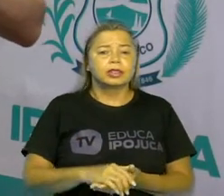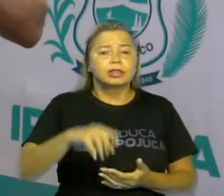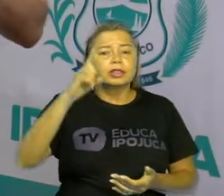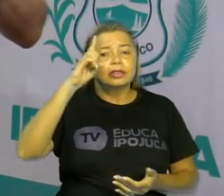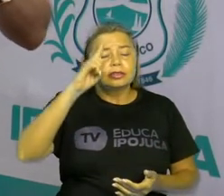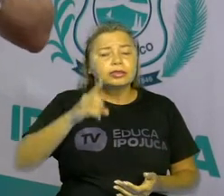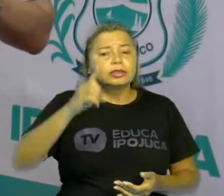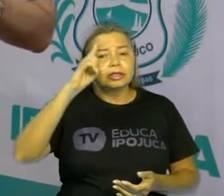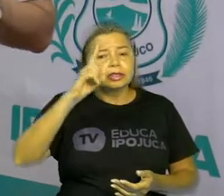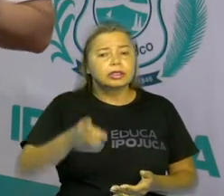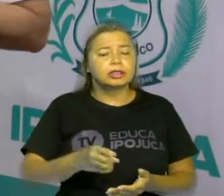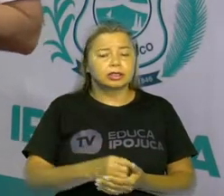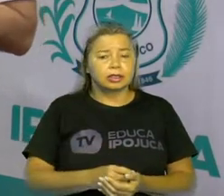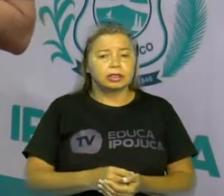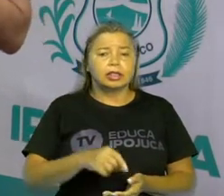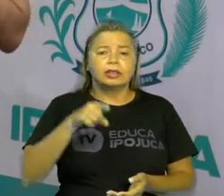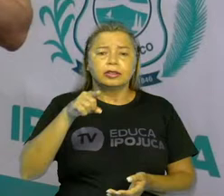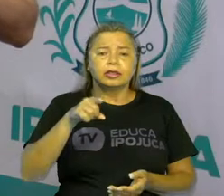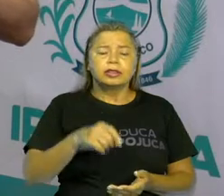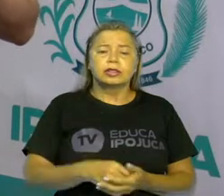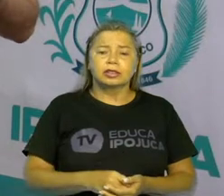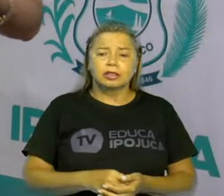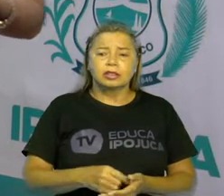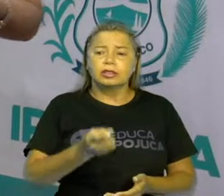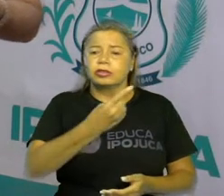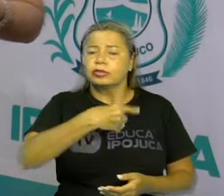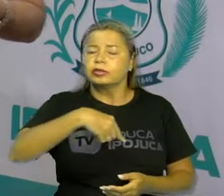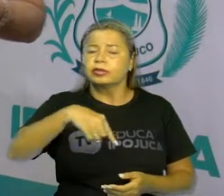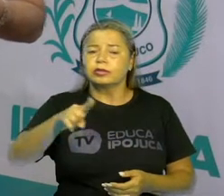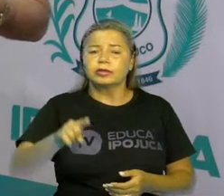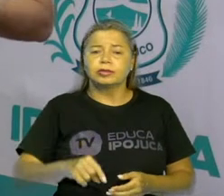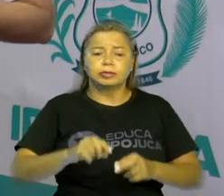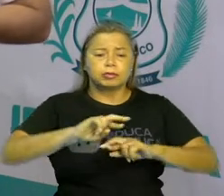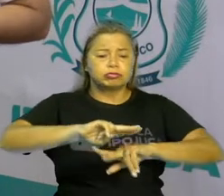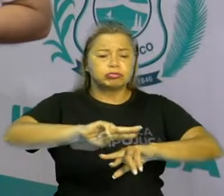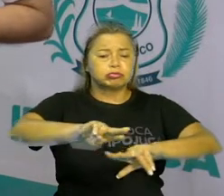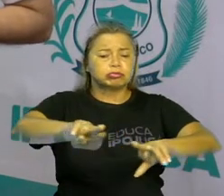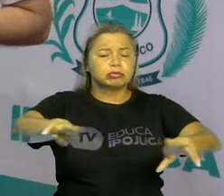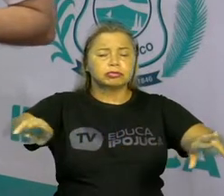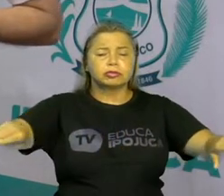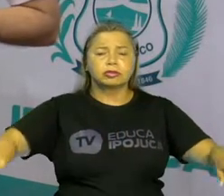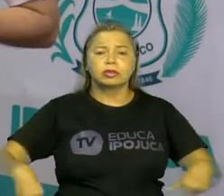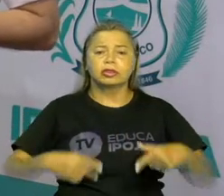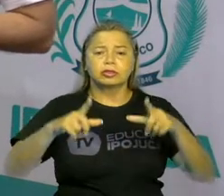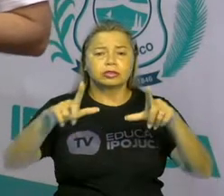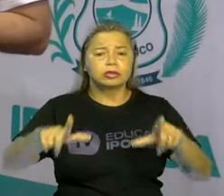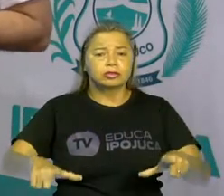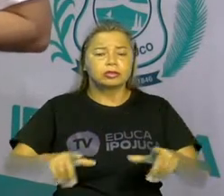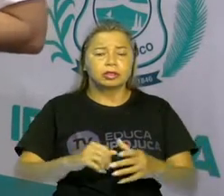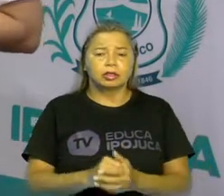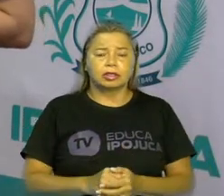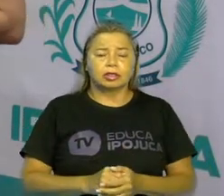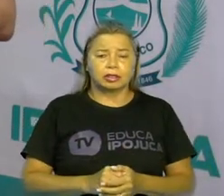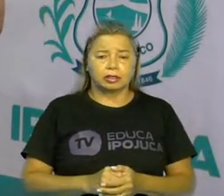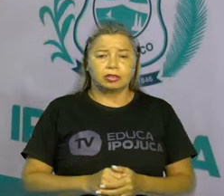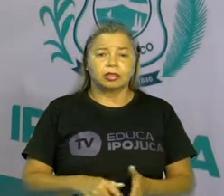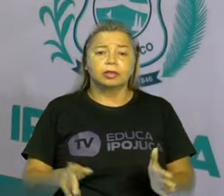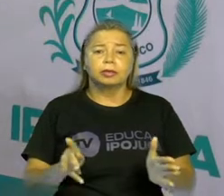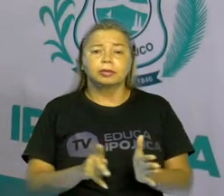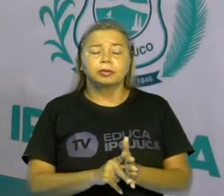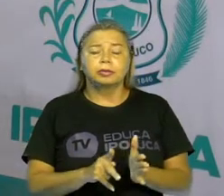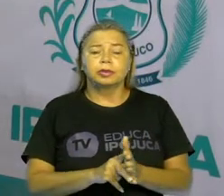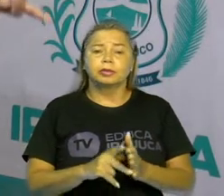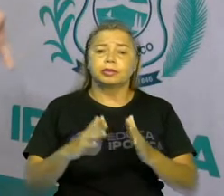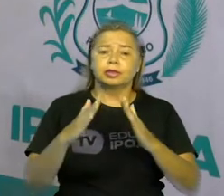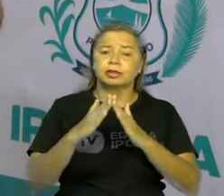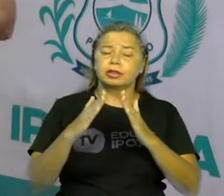vocês frequentam diferentes lugares. Pode ser a sua própria casa, a sua